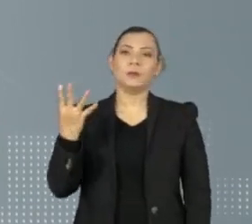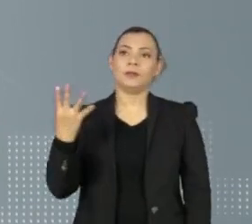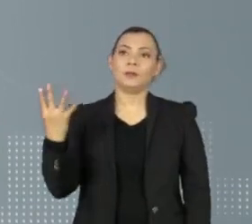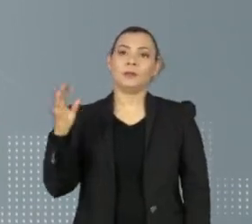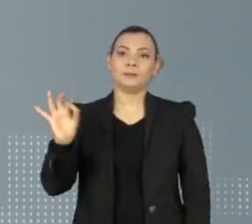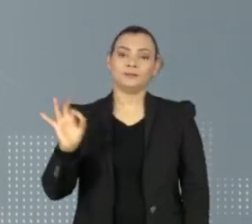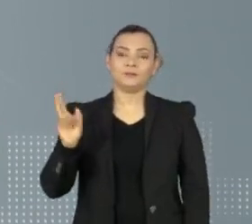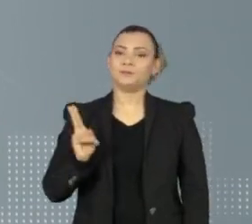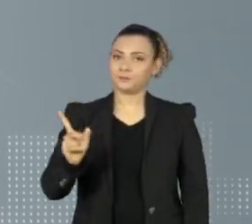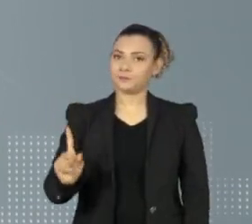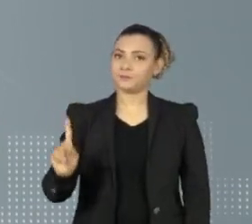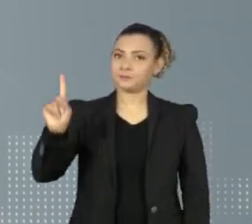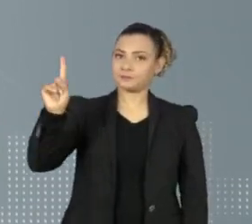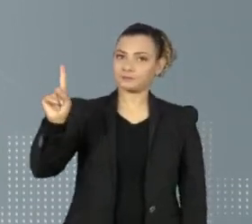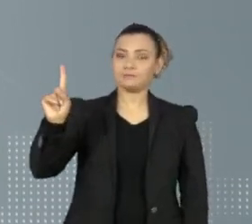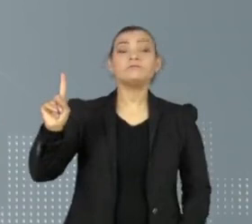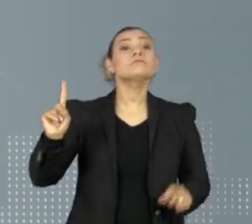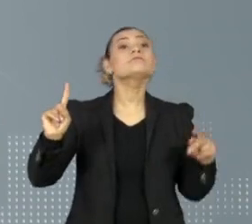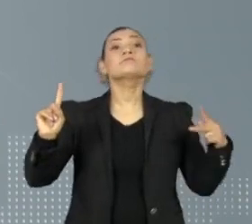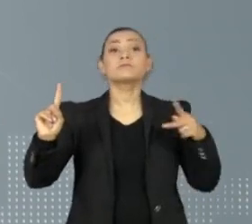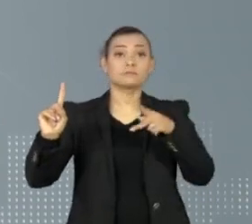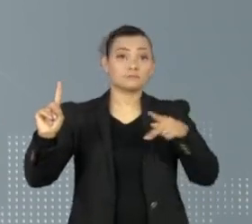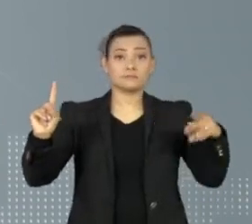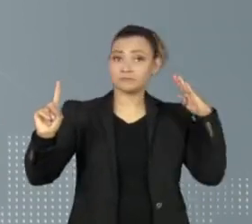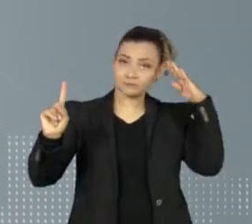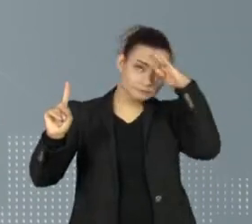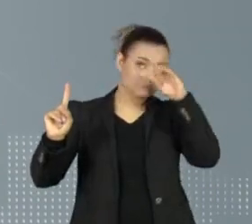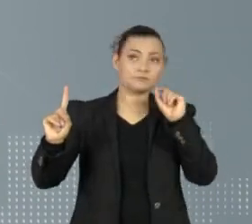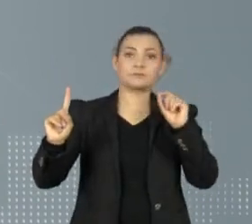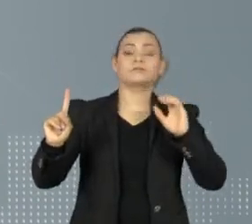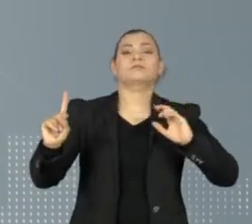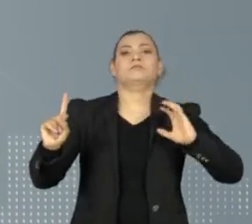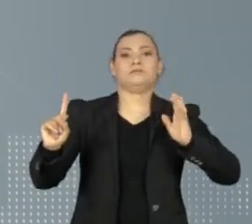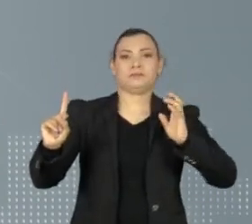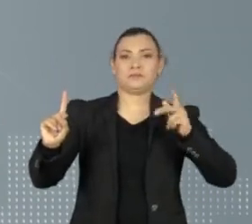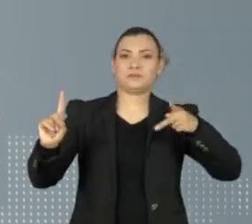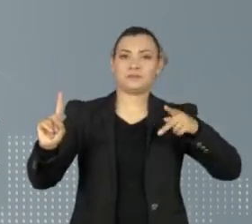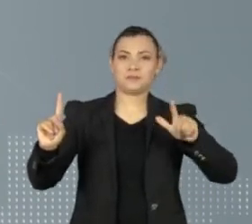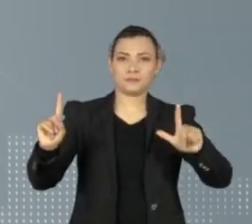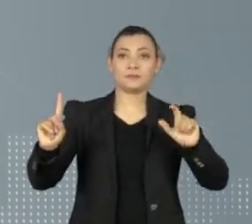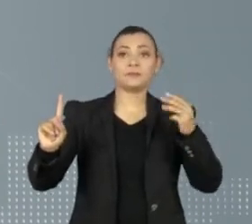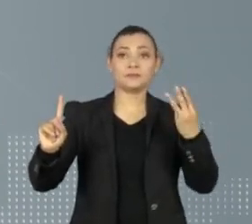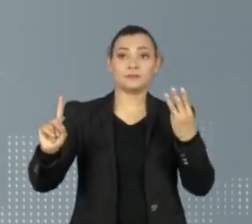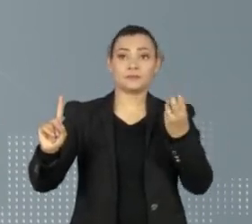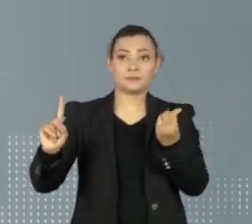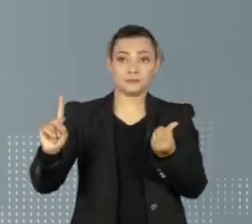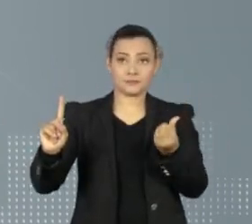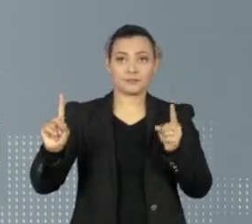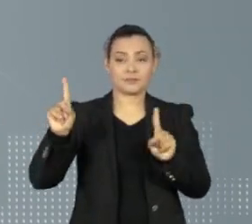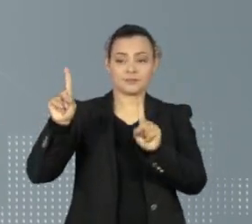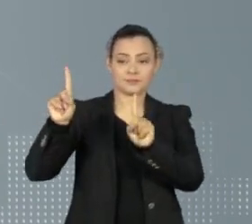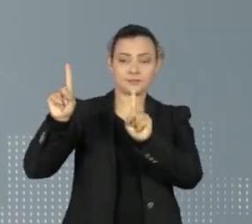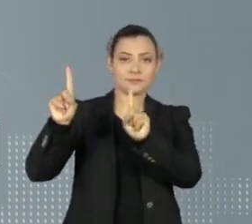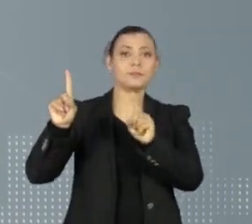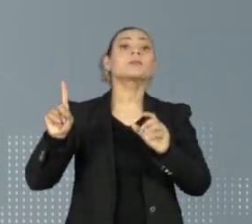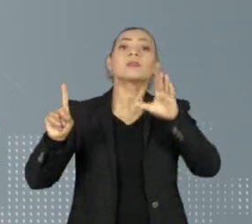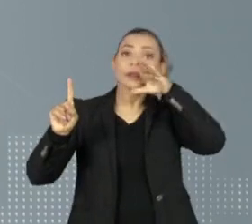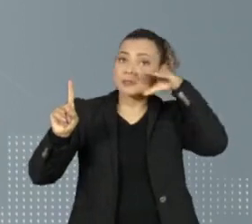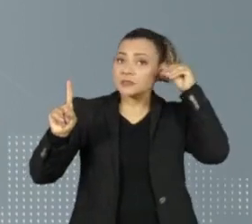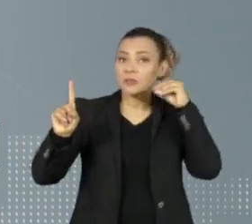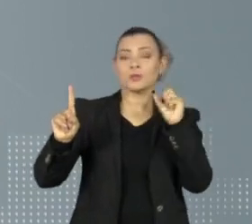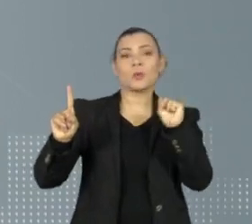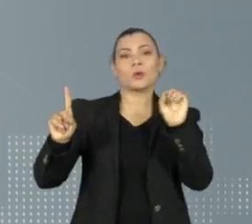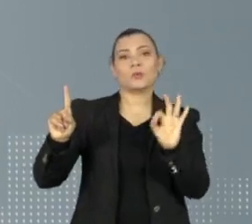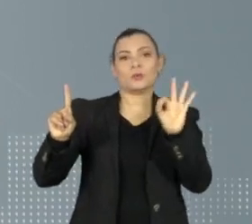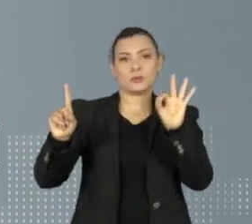44 por cento dos votos o presidente Jair bolsonaro do pl tem 36 Ciro Gomes do PDT aparece com